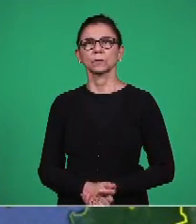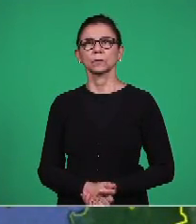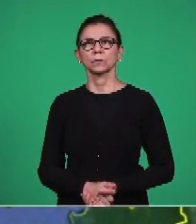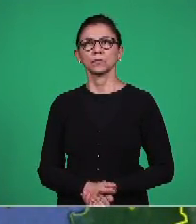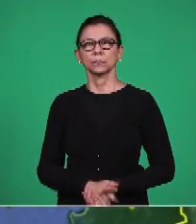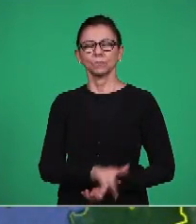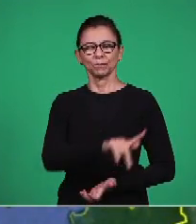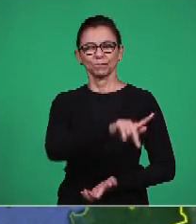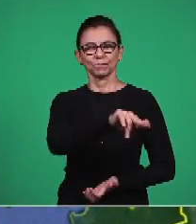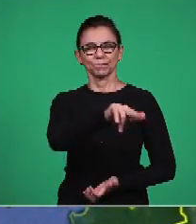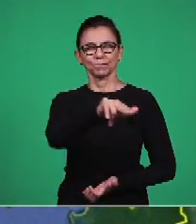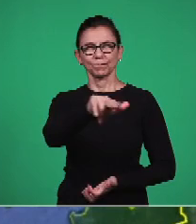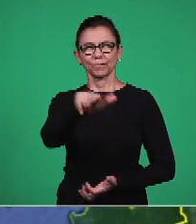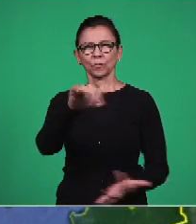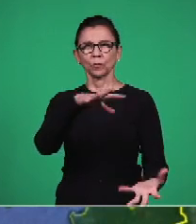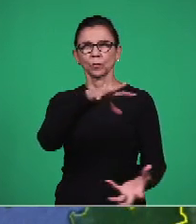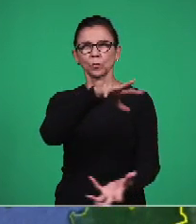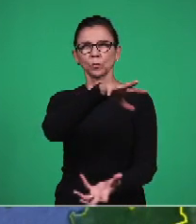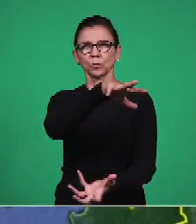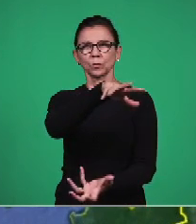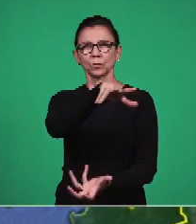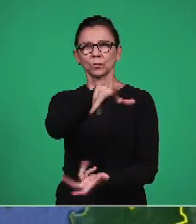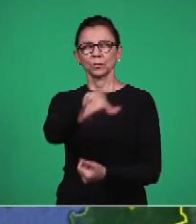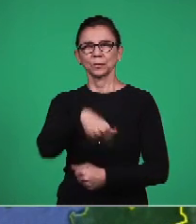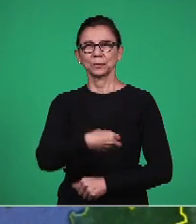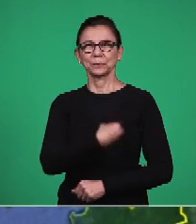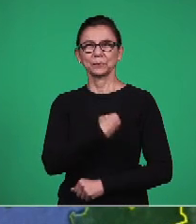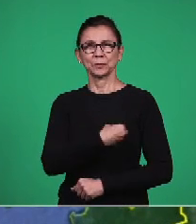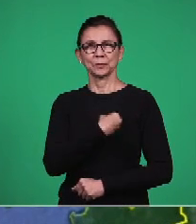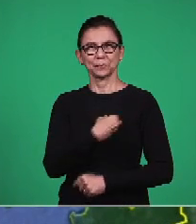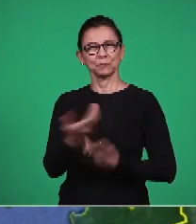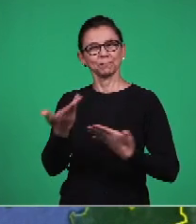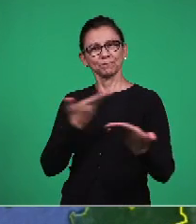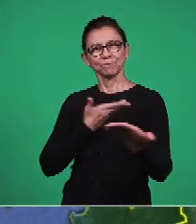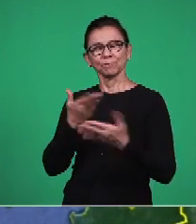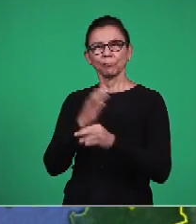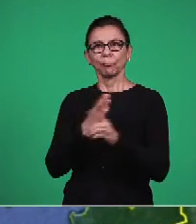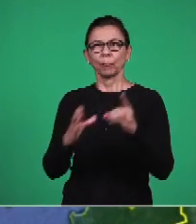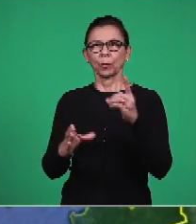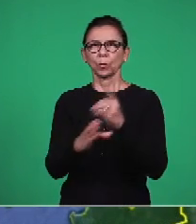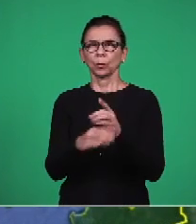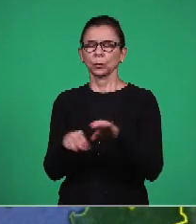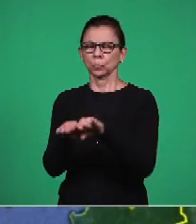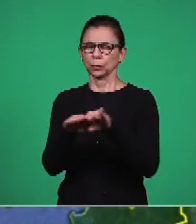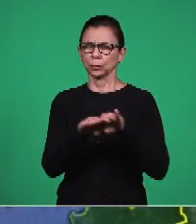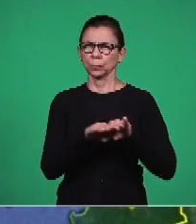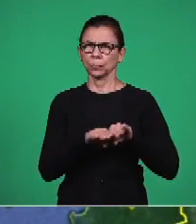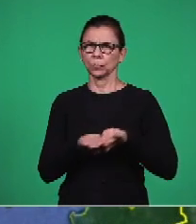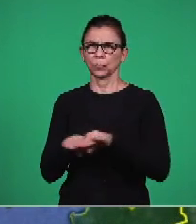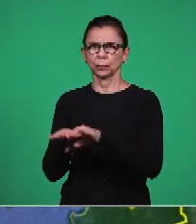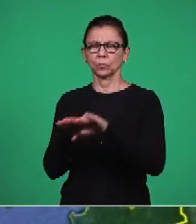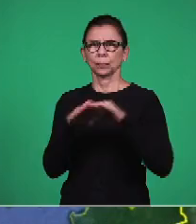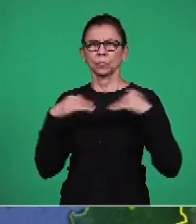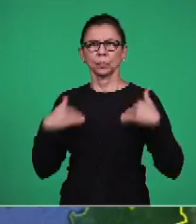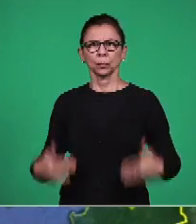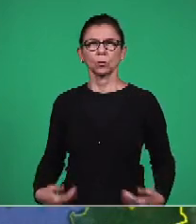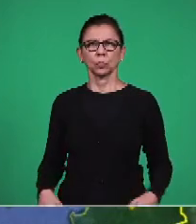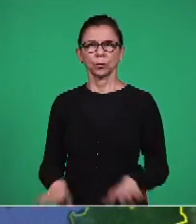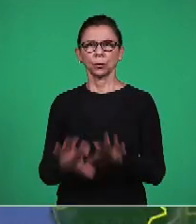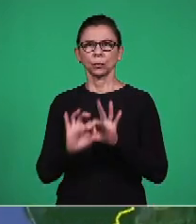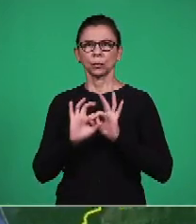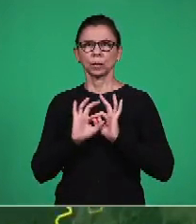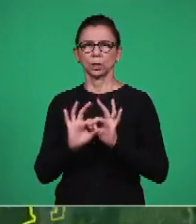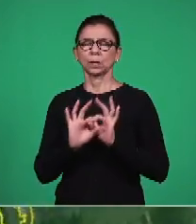Irmãos de todas as partes do mundo participam de um mesmo culto, em conjunto, no mesmo corpo e no